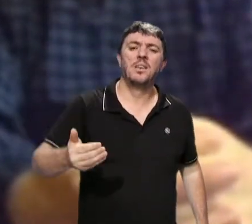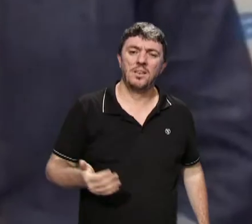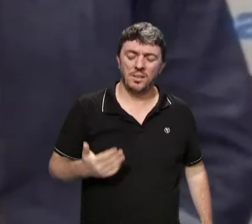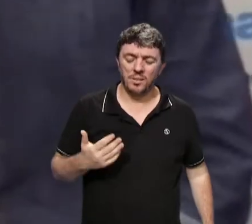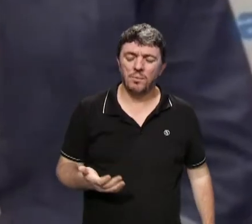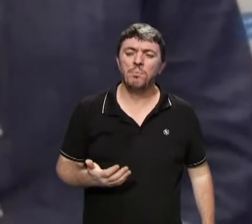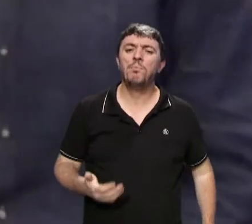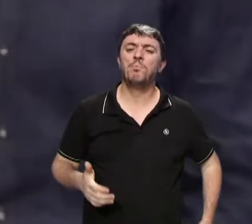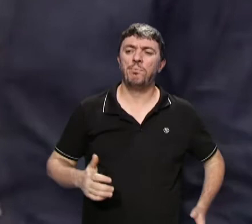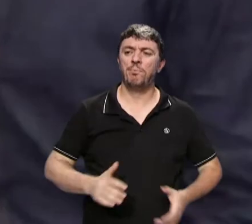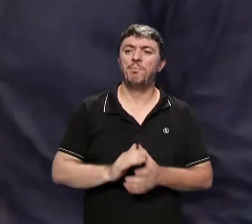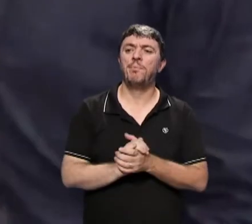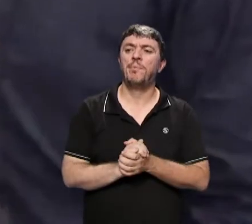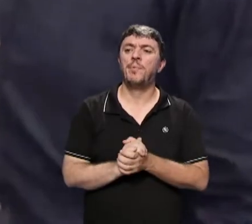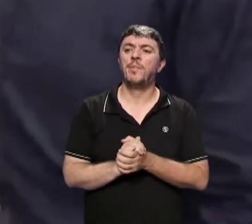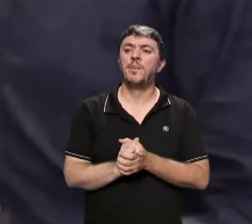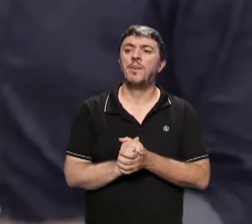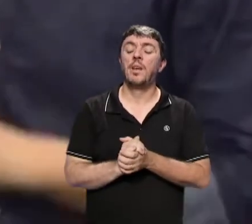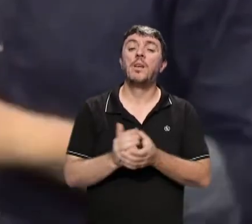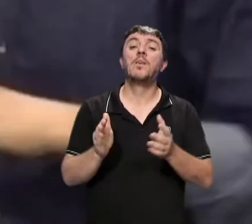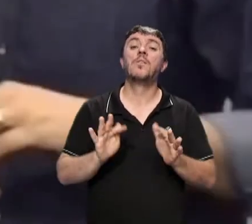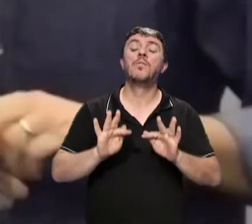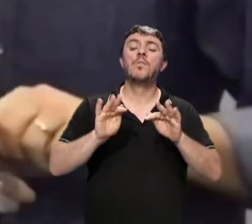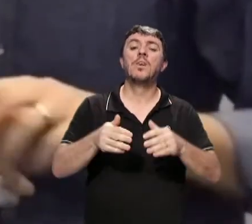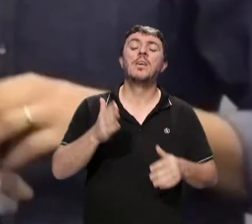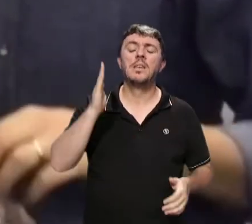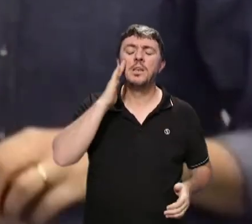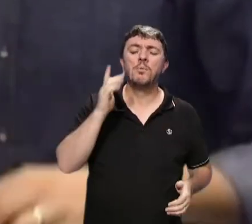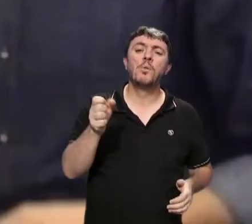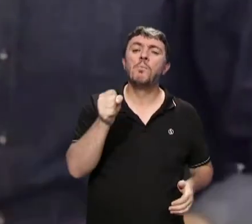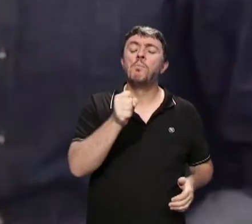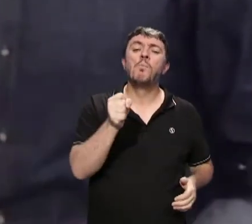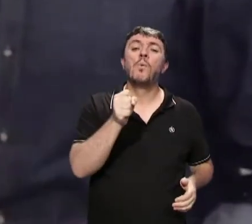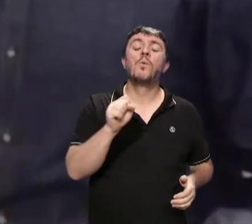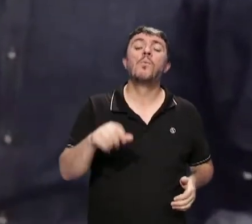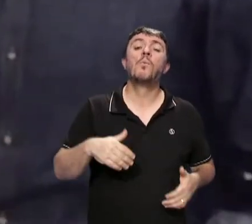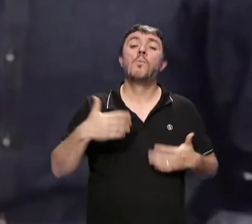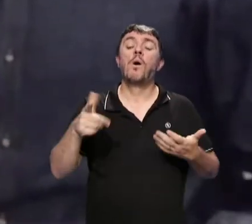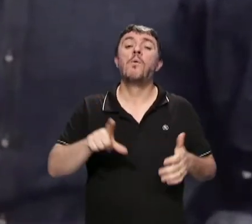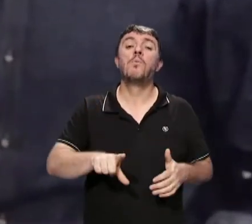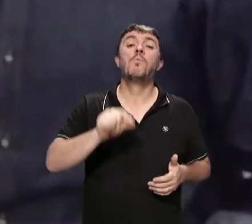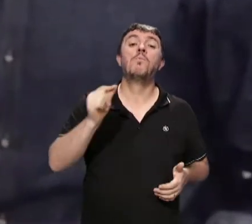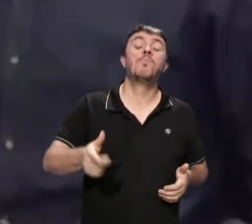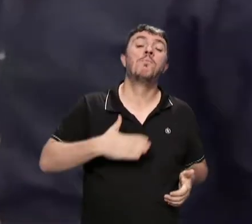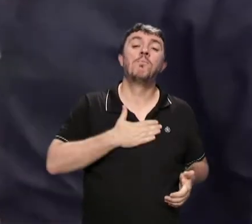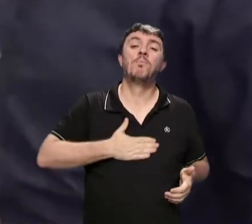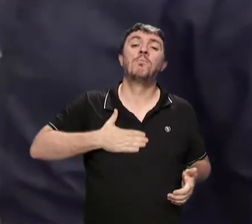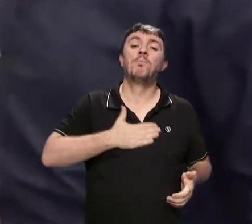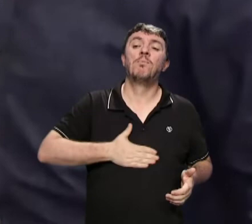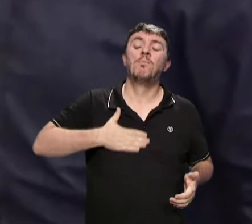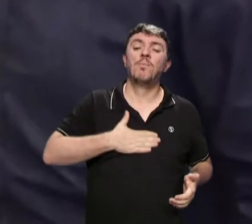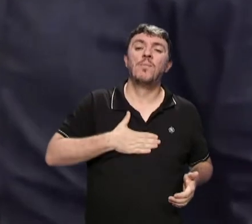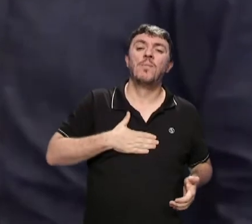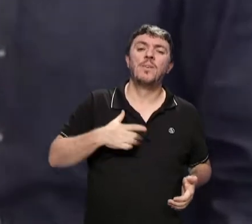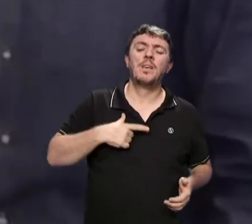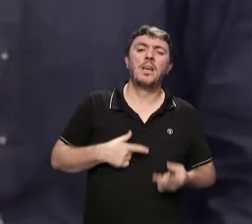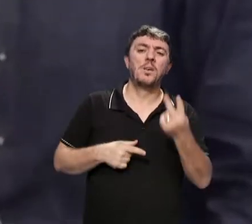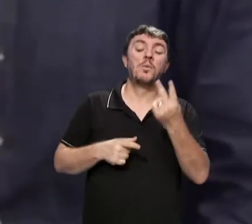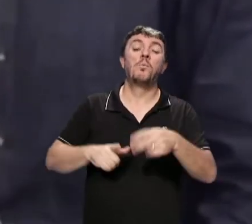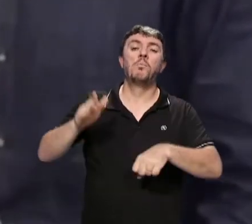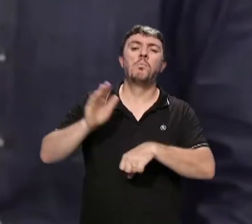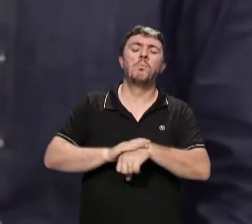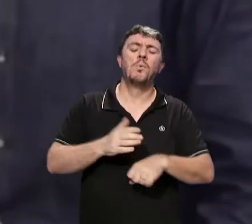tempo. Só pra gente encerrar, eu quero saber a música preferida de vocês, porque no filme tem um momento, aliás, dois momentos que eu acho incríveis, a